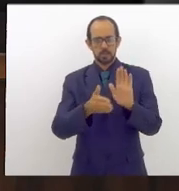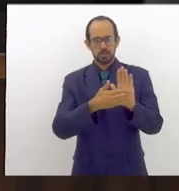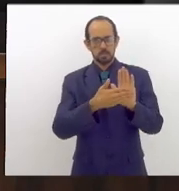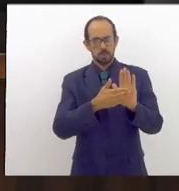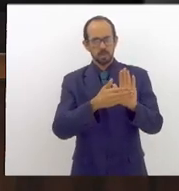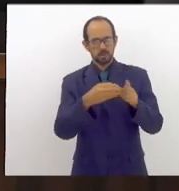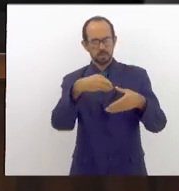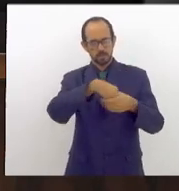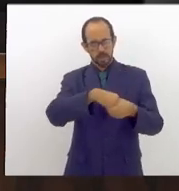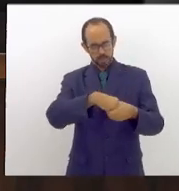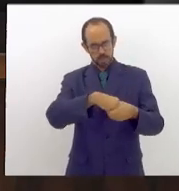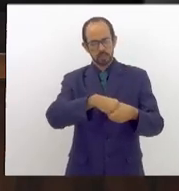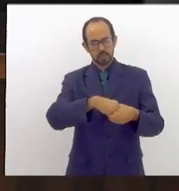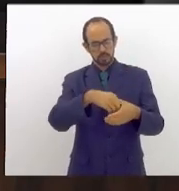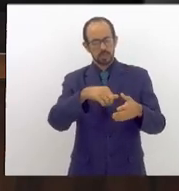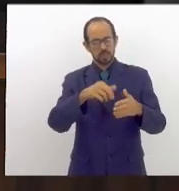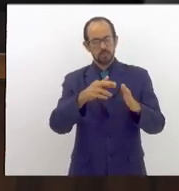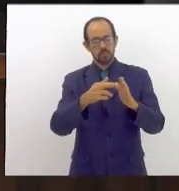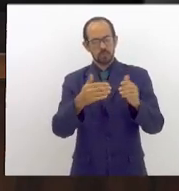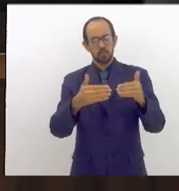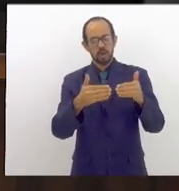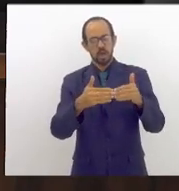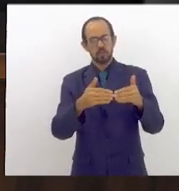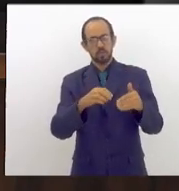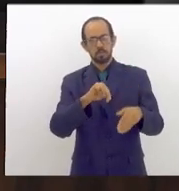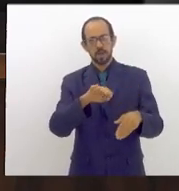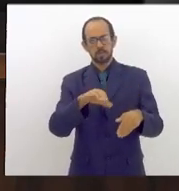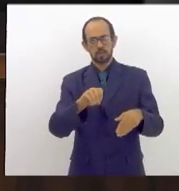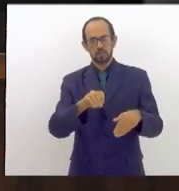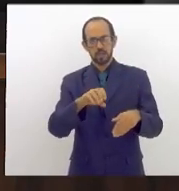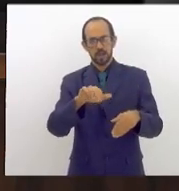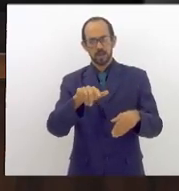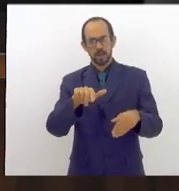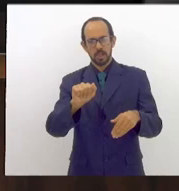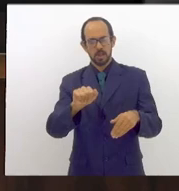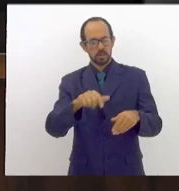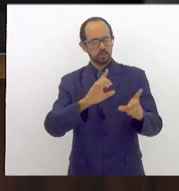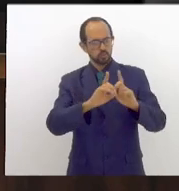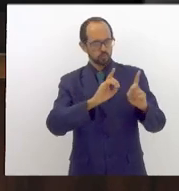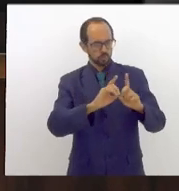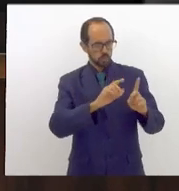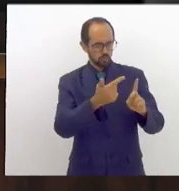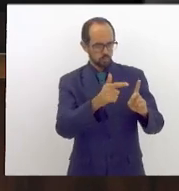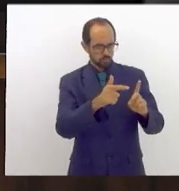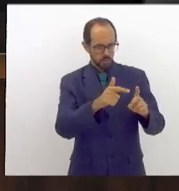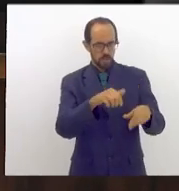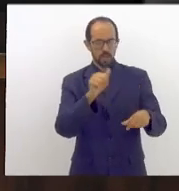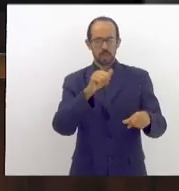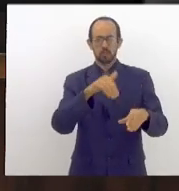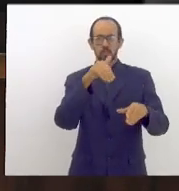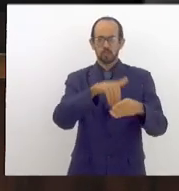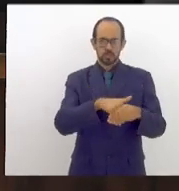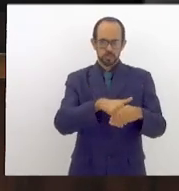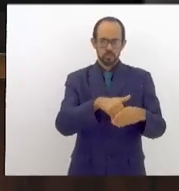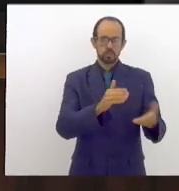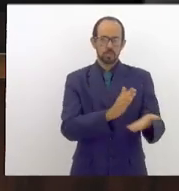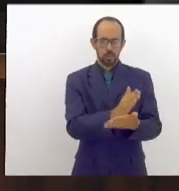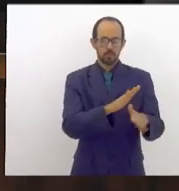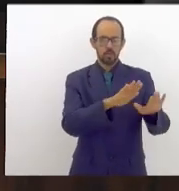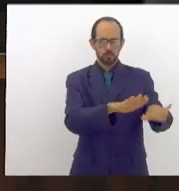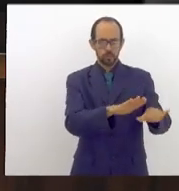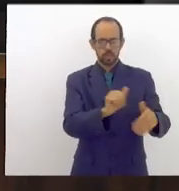favorável ela toda Deputado Márcio canela em discussão em votação senhores que aprovam